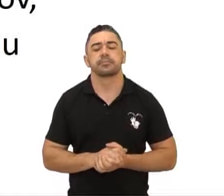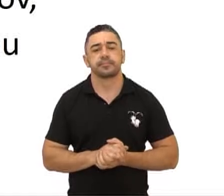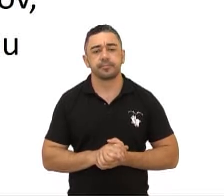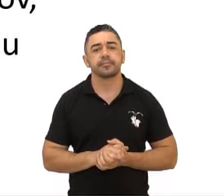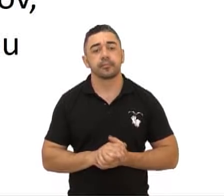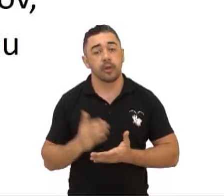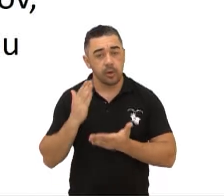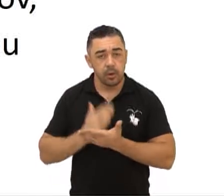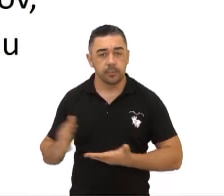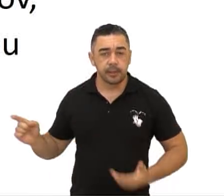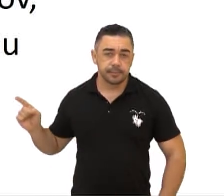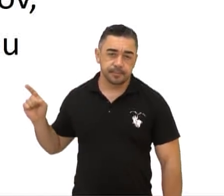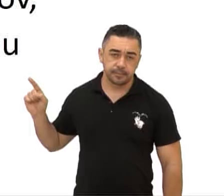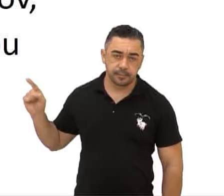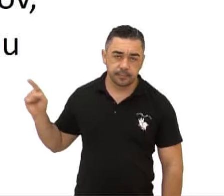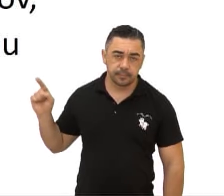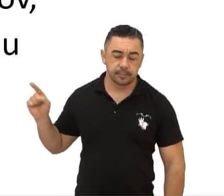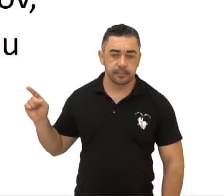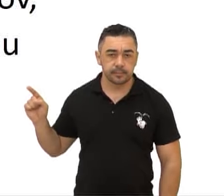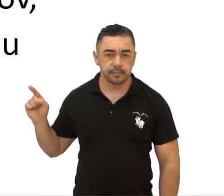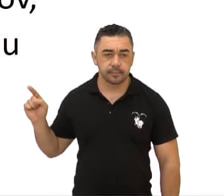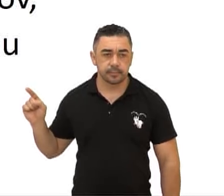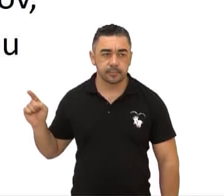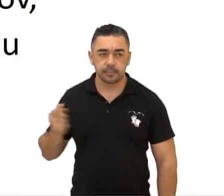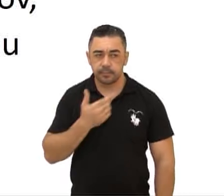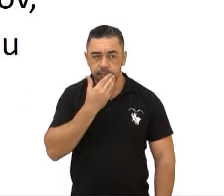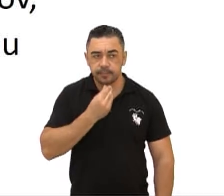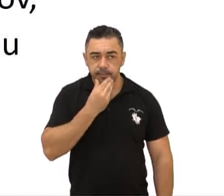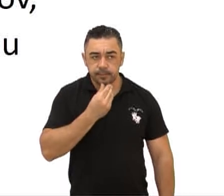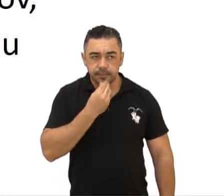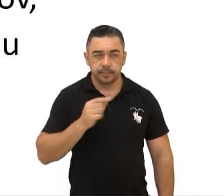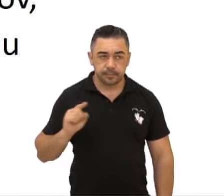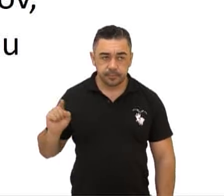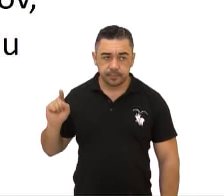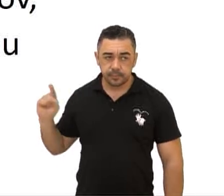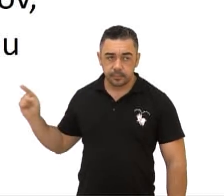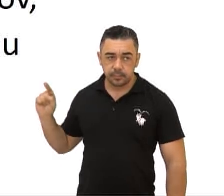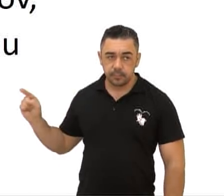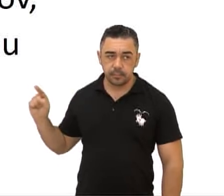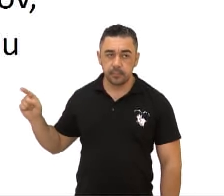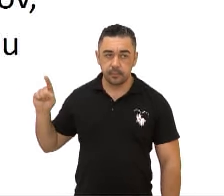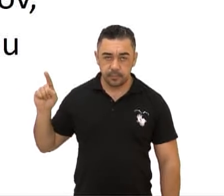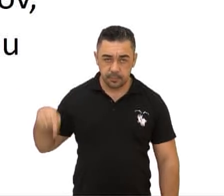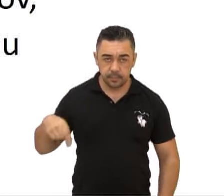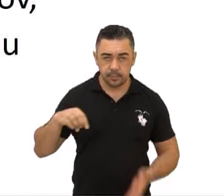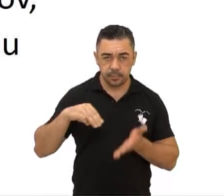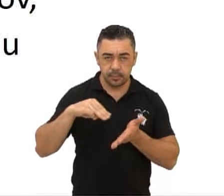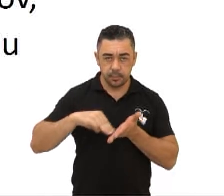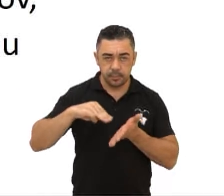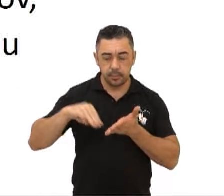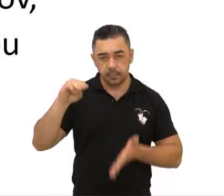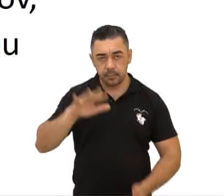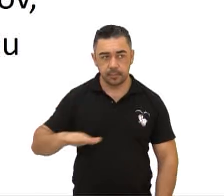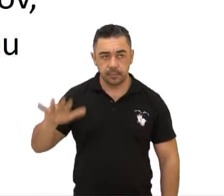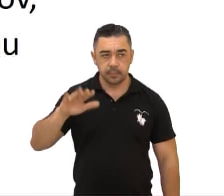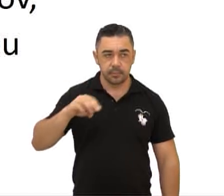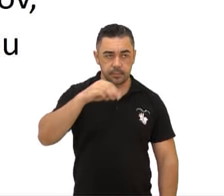Entra em cena este personagem na sua tela. Este personagem na sua tela é à direita,